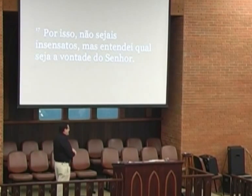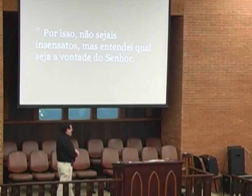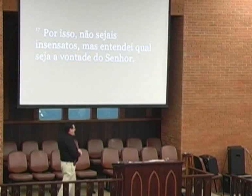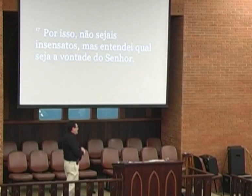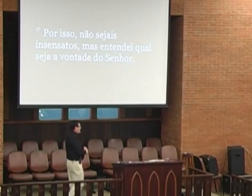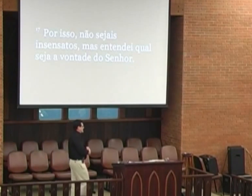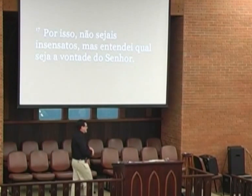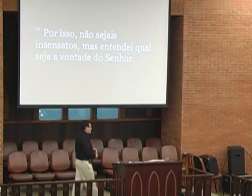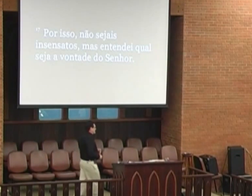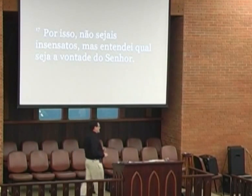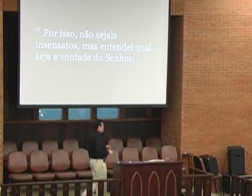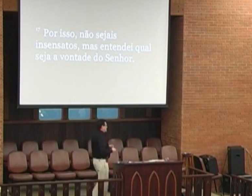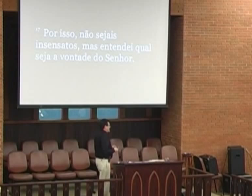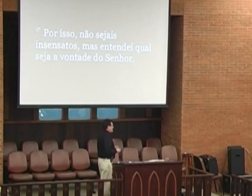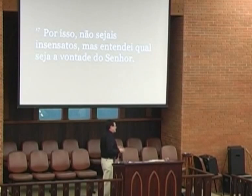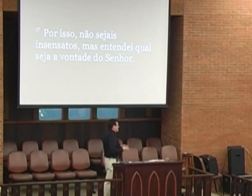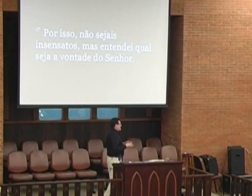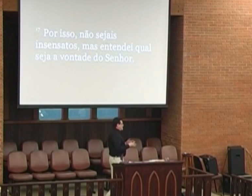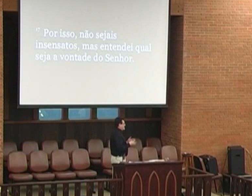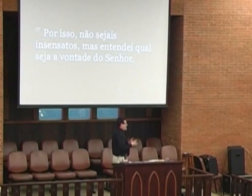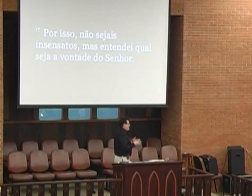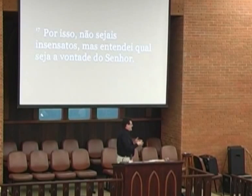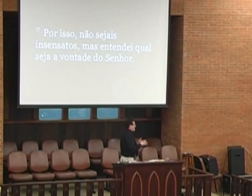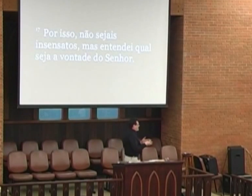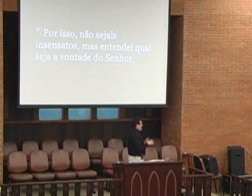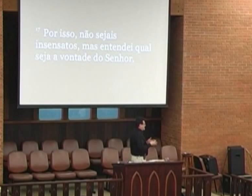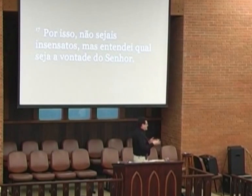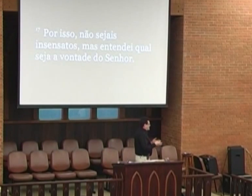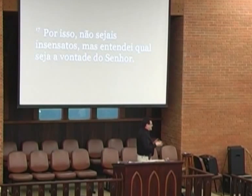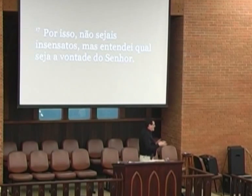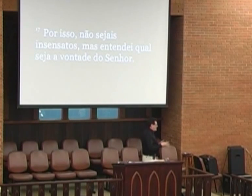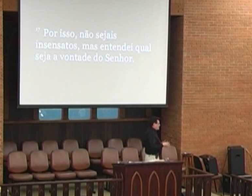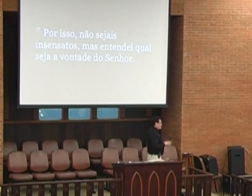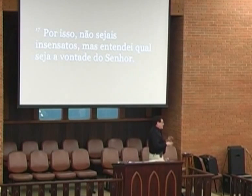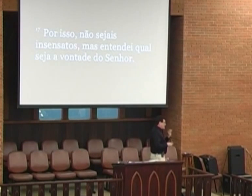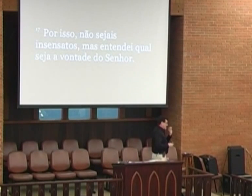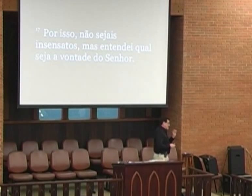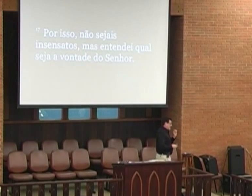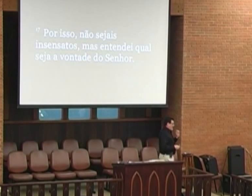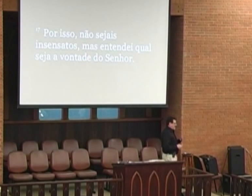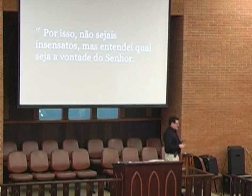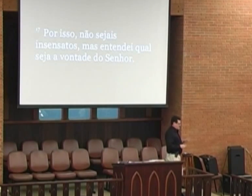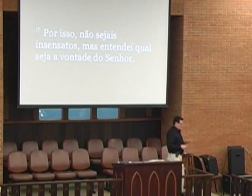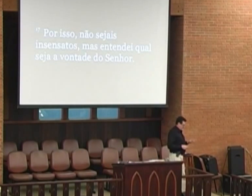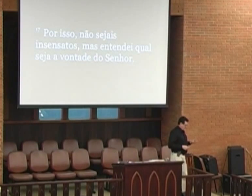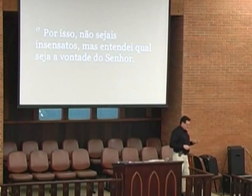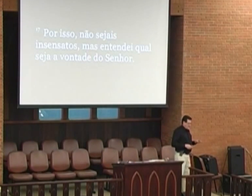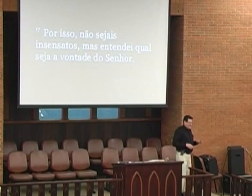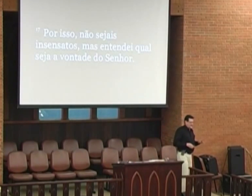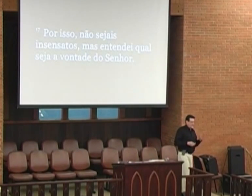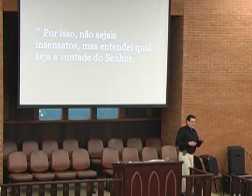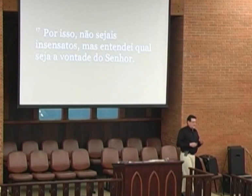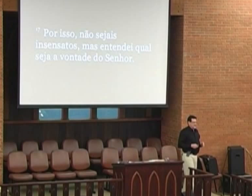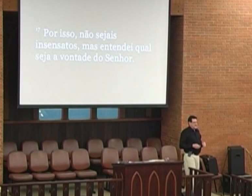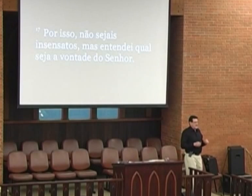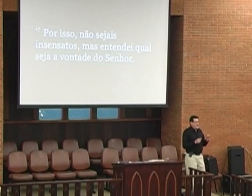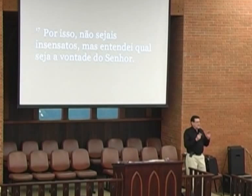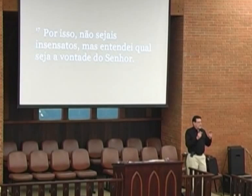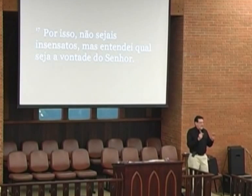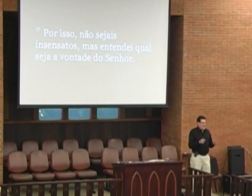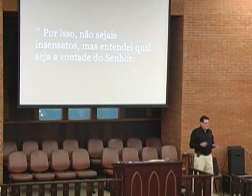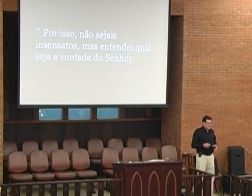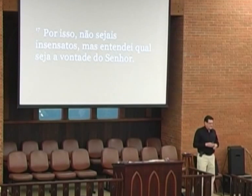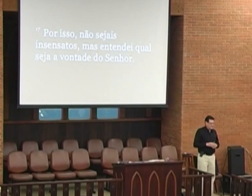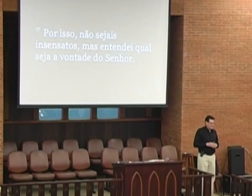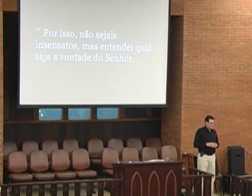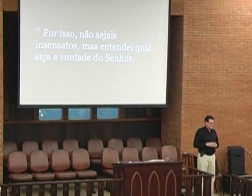Como é que é a oração? Jesus, os discípulos queriam aprender a orar. Jesus disse, ó, quando vocês orarem, faça uma coisa, tranca